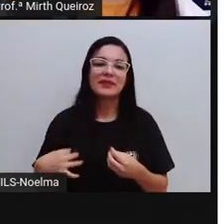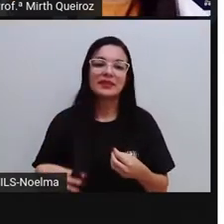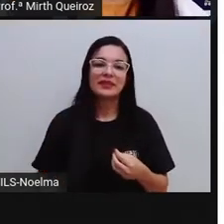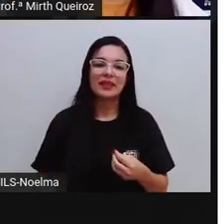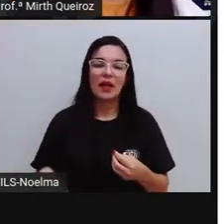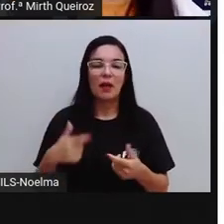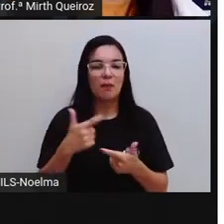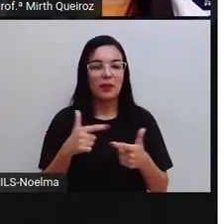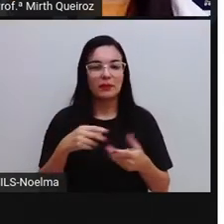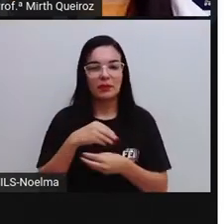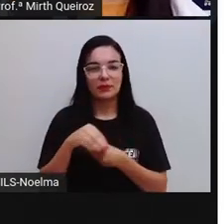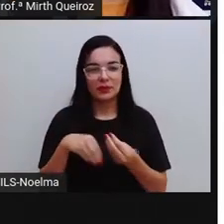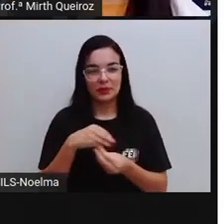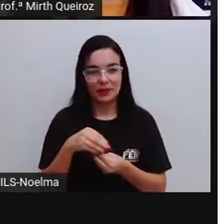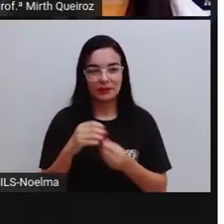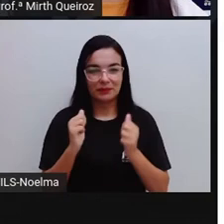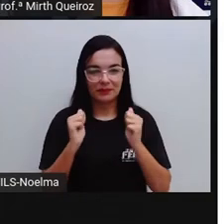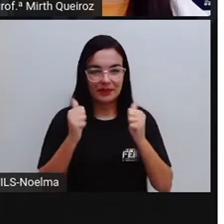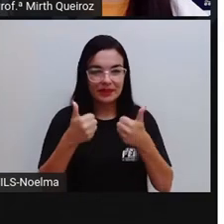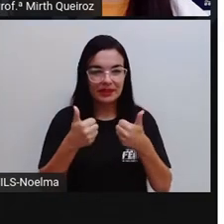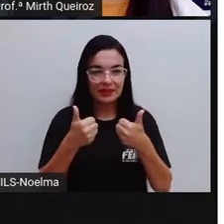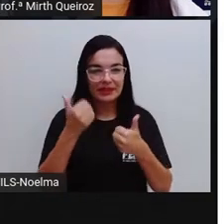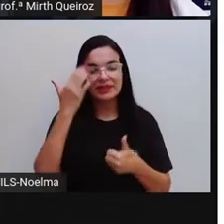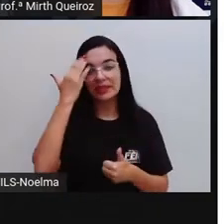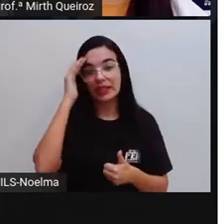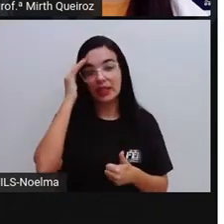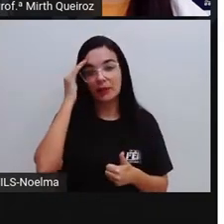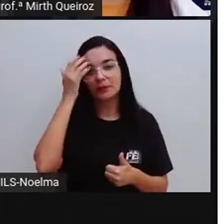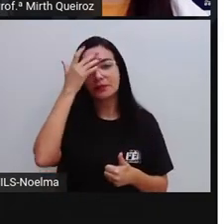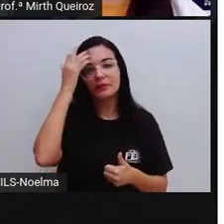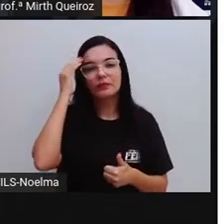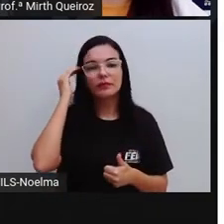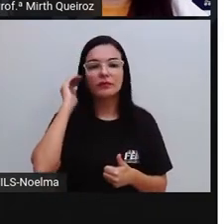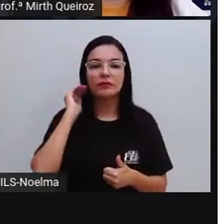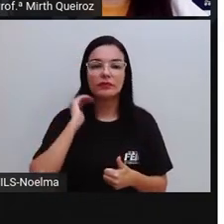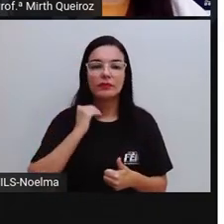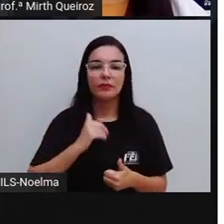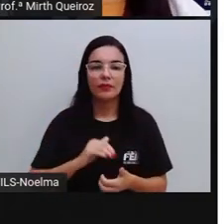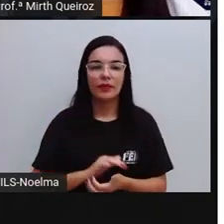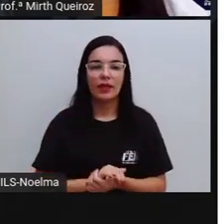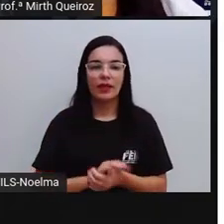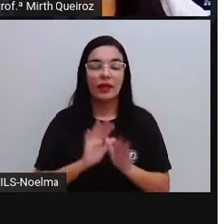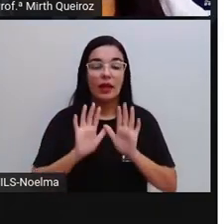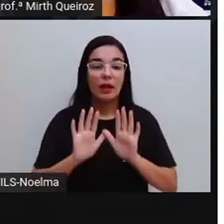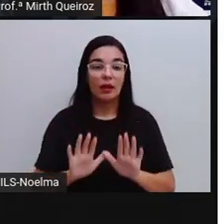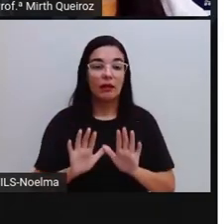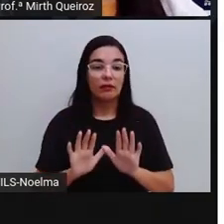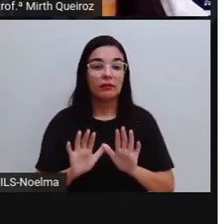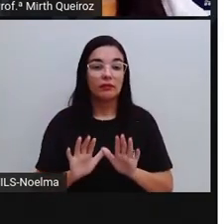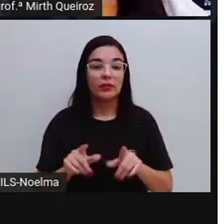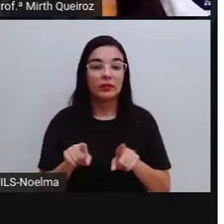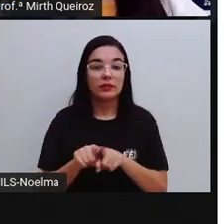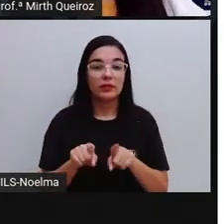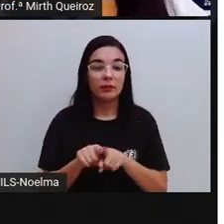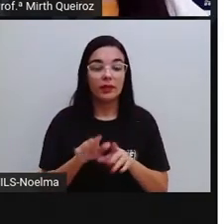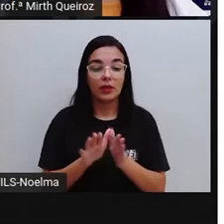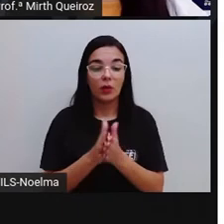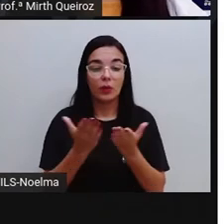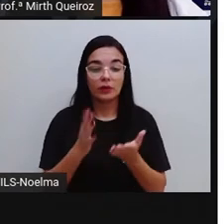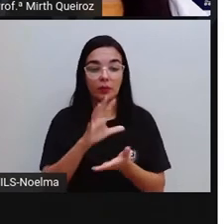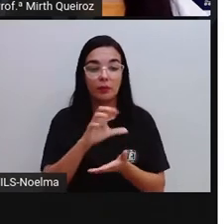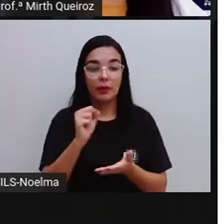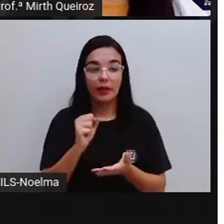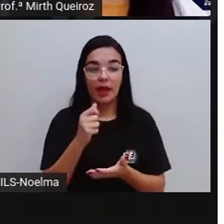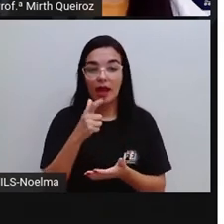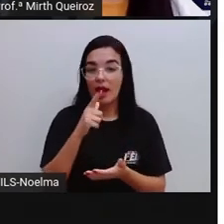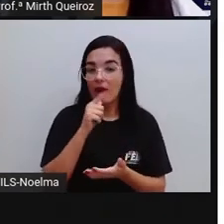sólido e a água está no seu formato líquido. Então, se trata de uma substância pura. Mas quando a gente pega a água e o óleo,